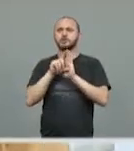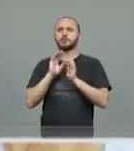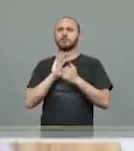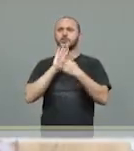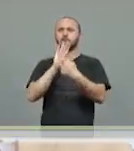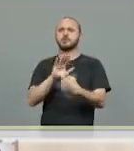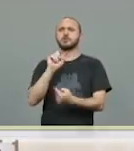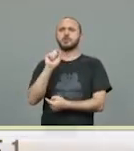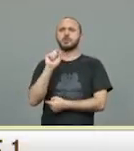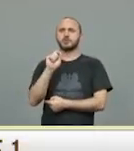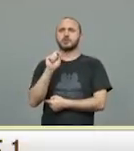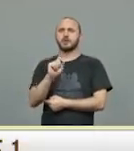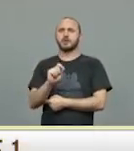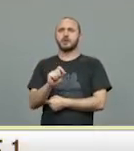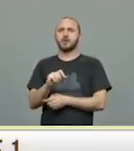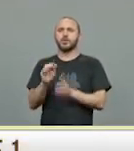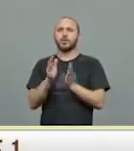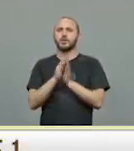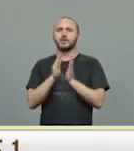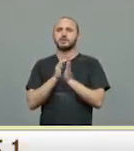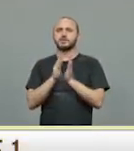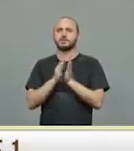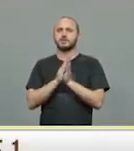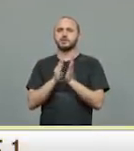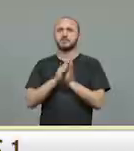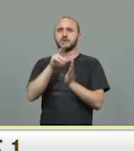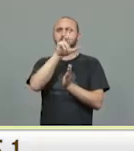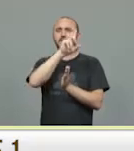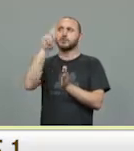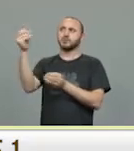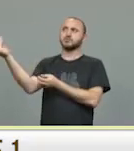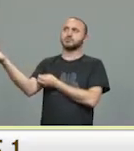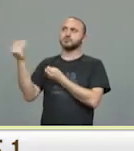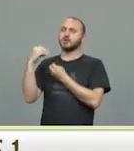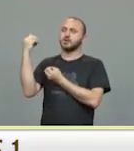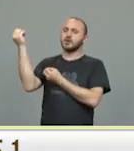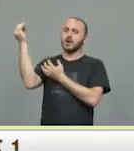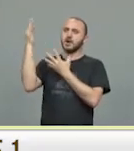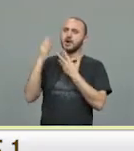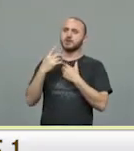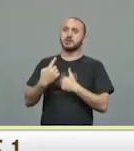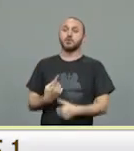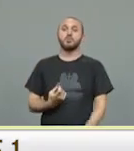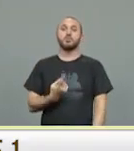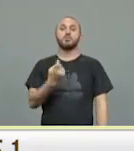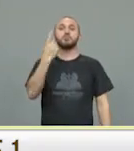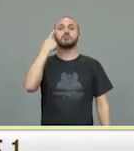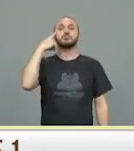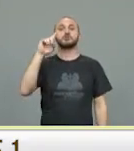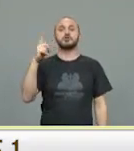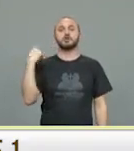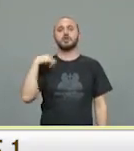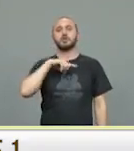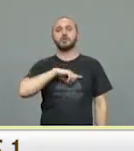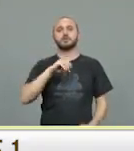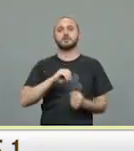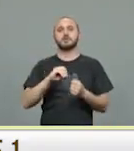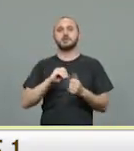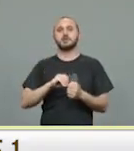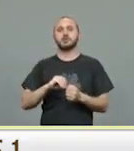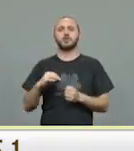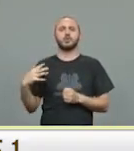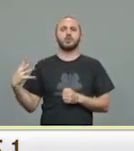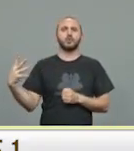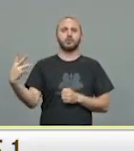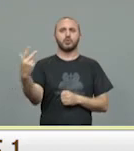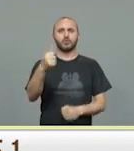missa, a parte oracional, Deus nos dá graça de em uma só celebração celebrarmos